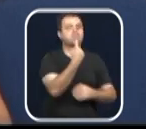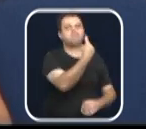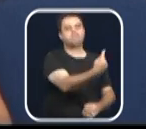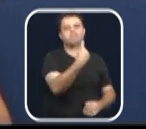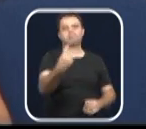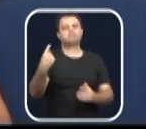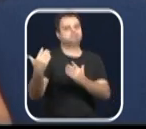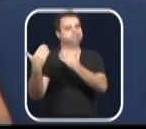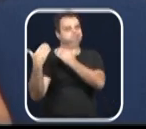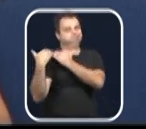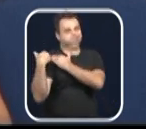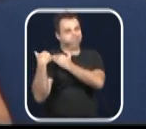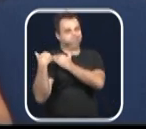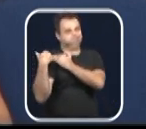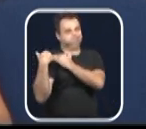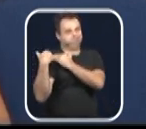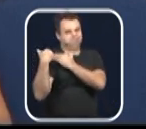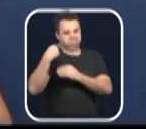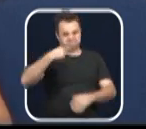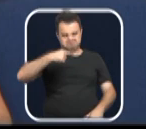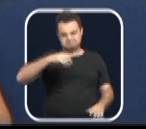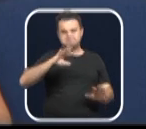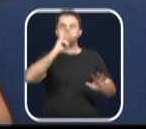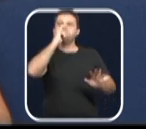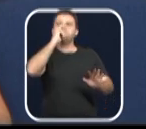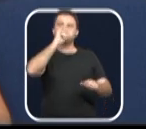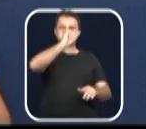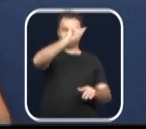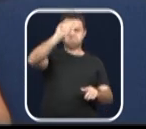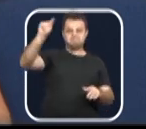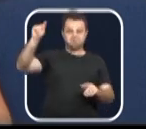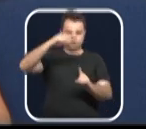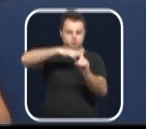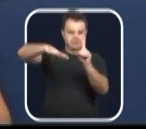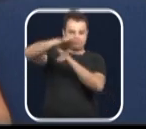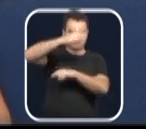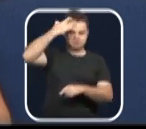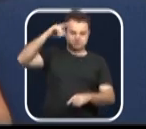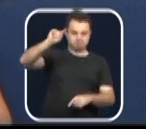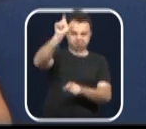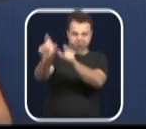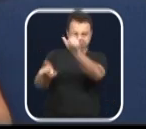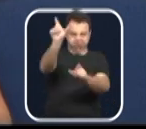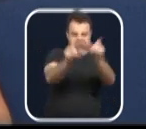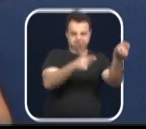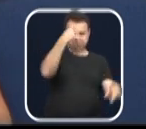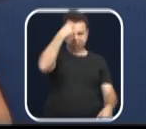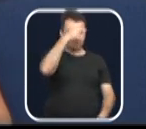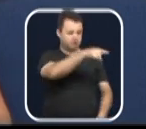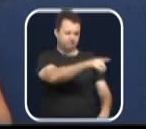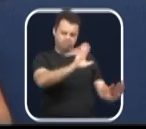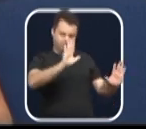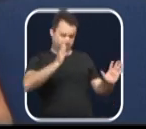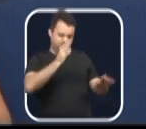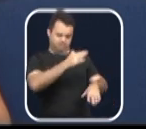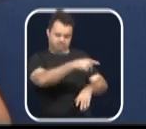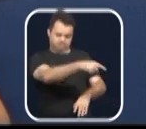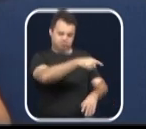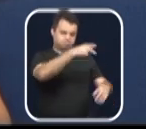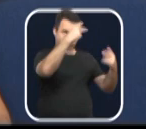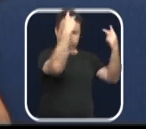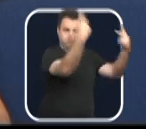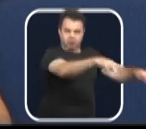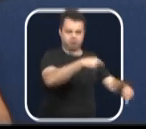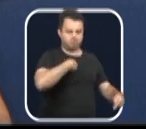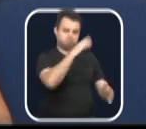faça muitas vezes uma coisa que tem na nossa sociedade, que é eu dizer, isso é do outro, ele que